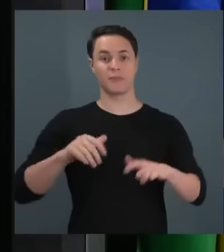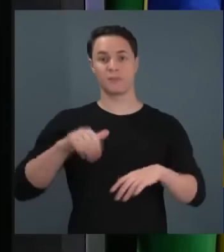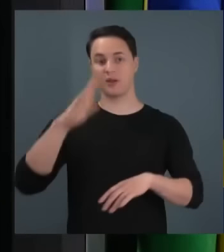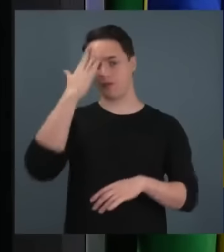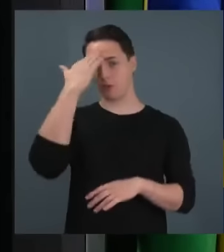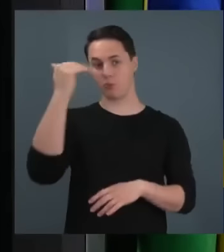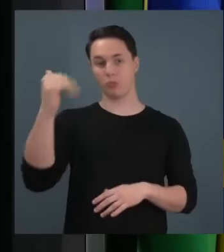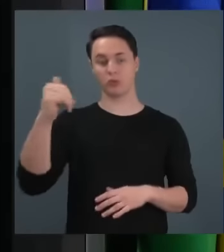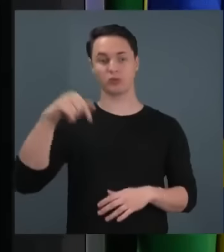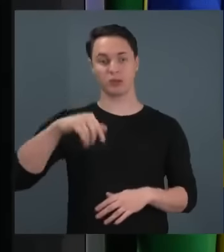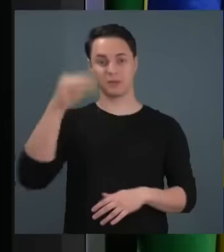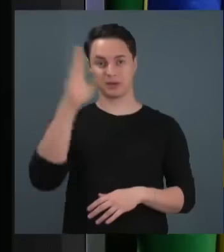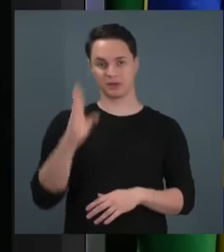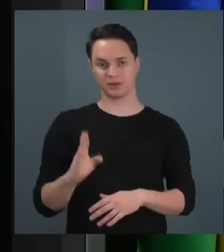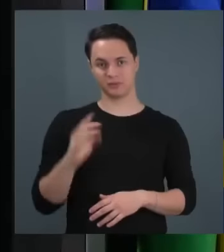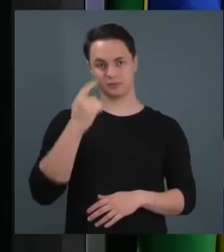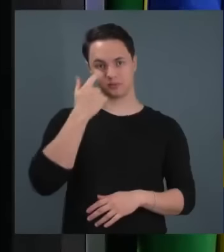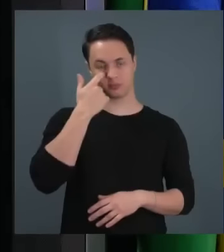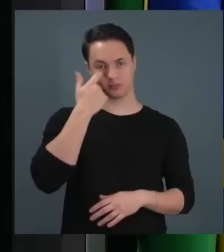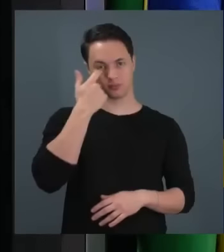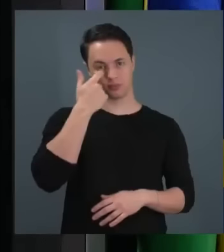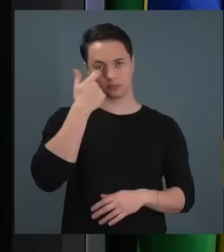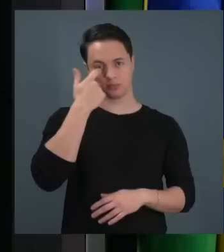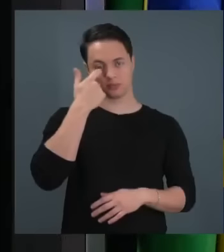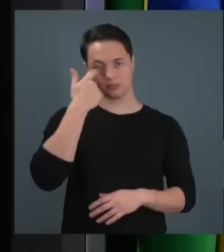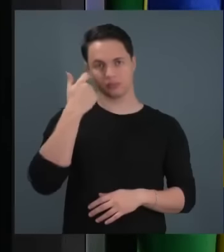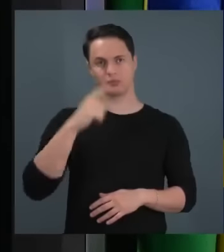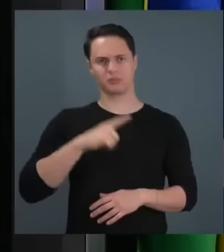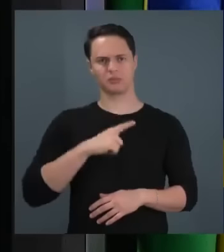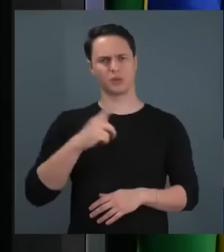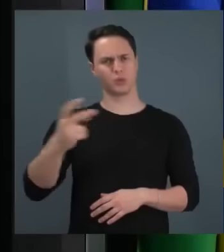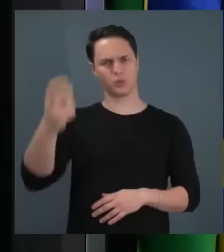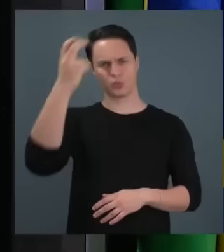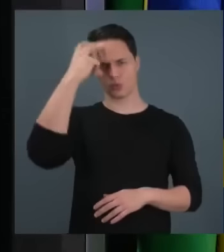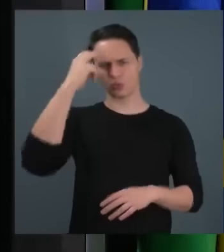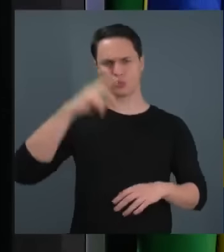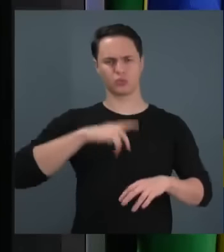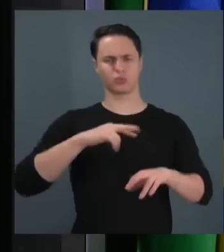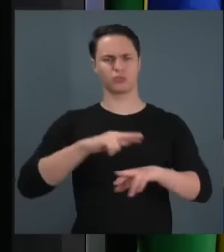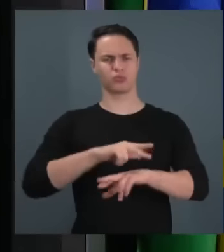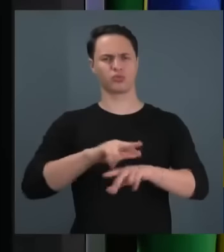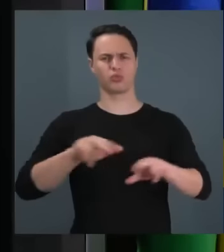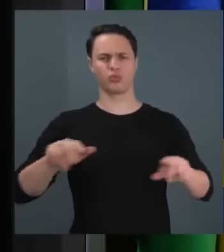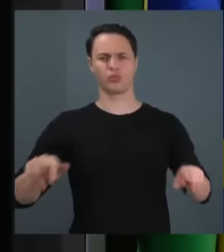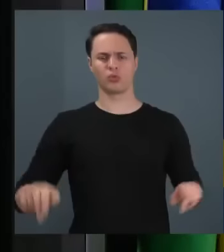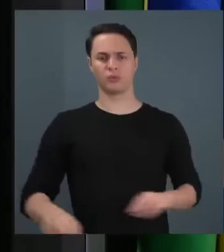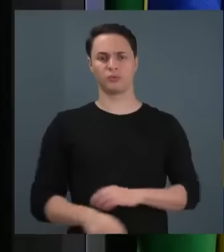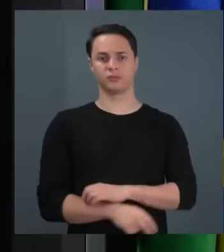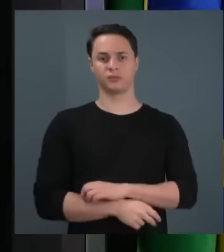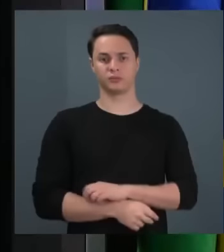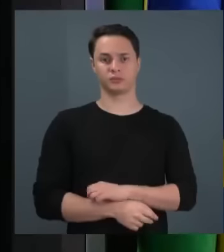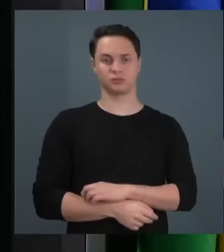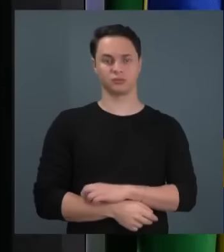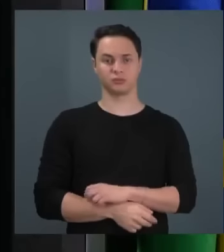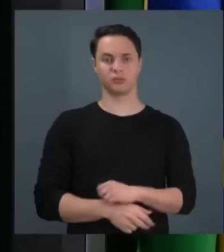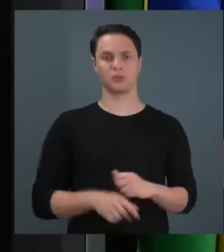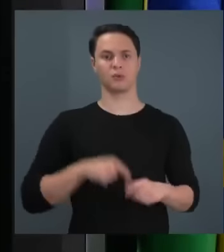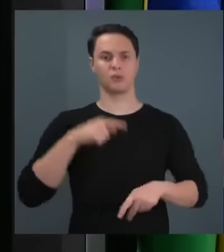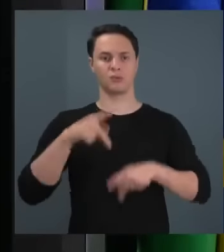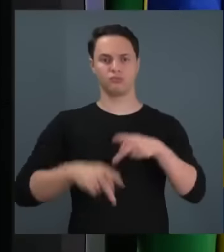no mundo, né, com tanta explosão cultural, um povo